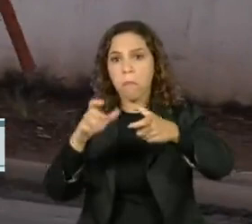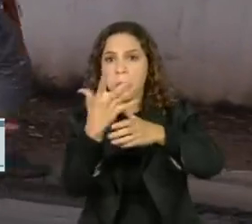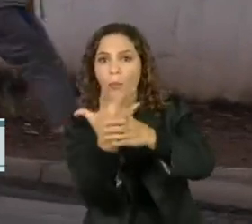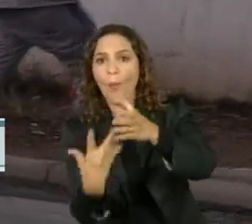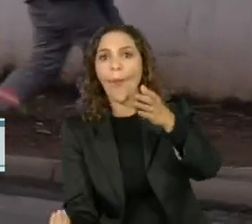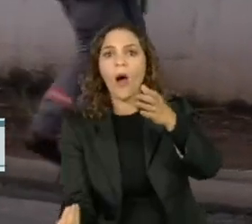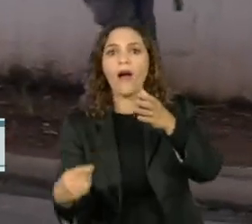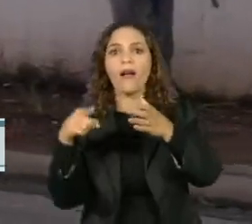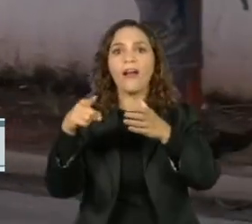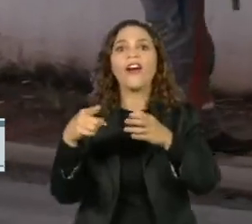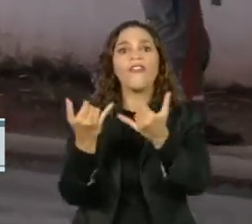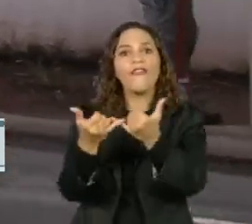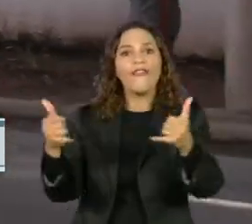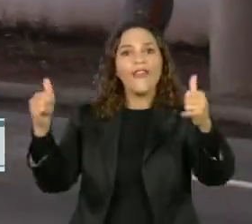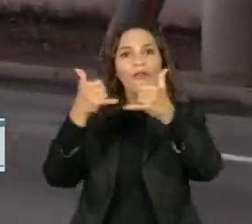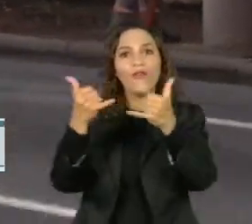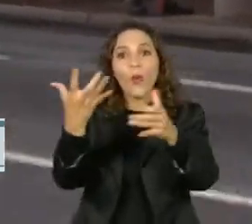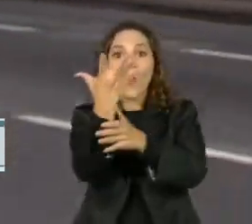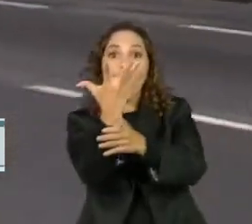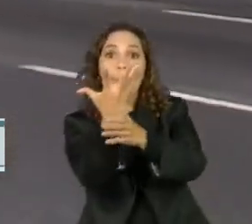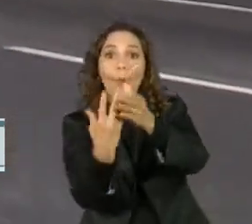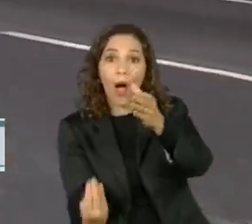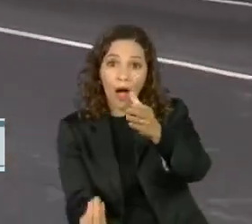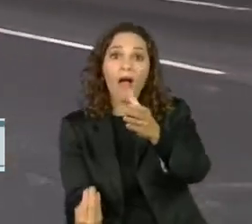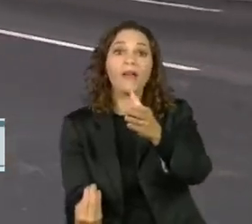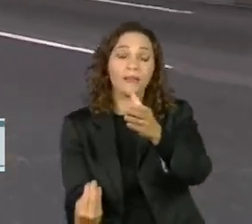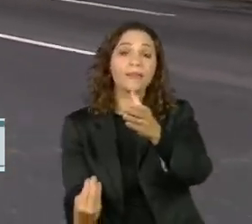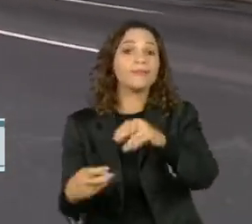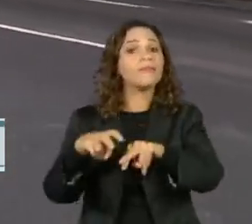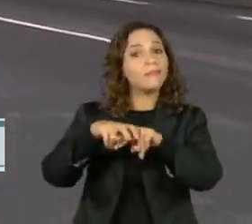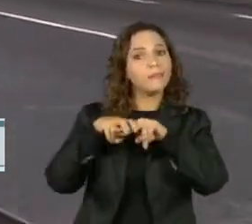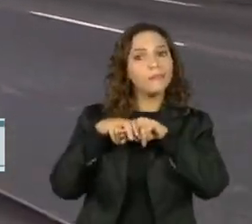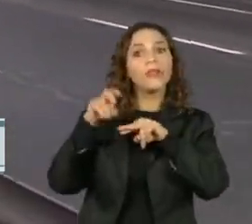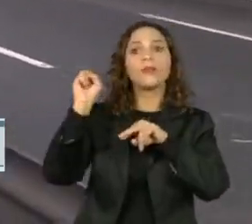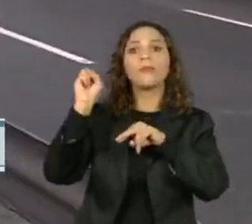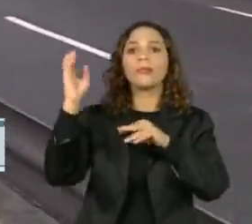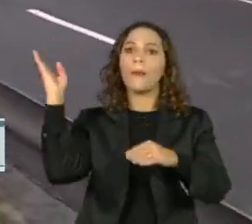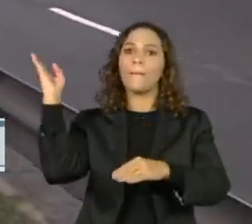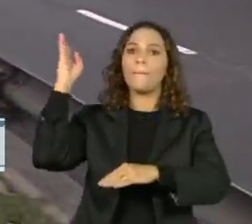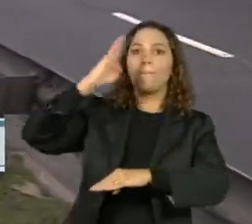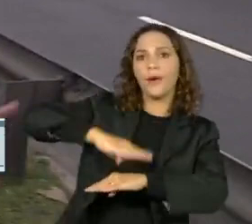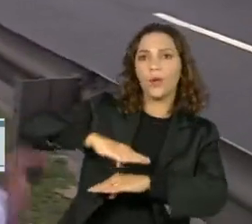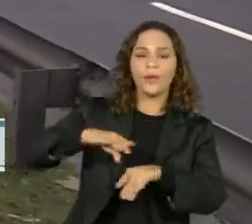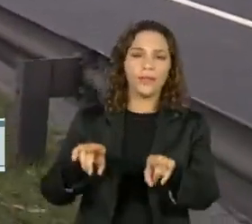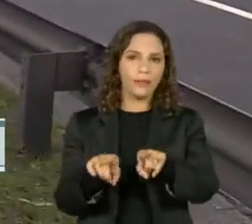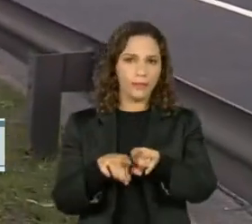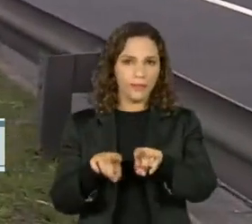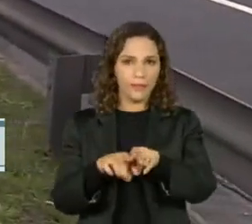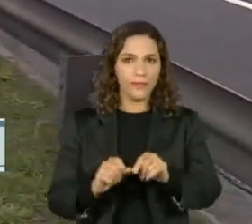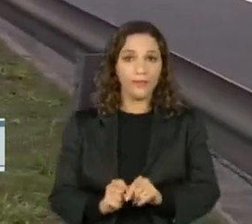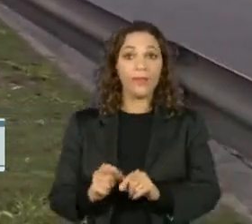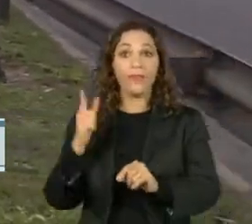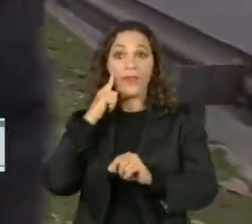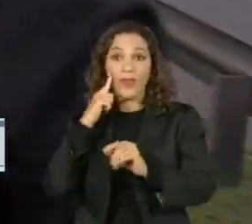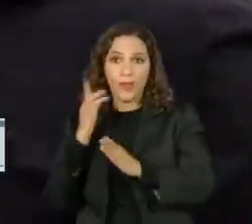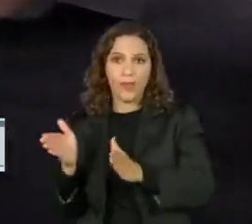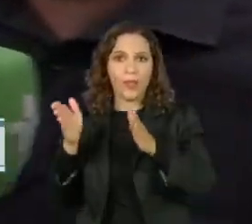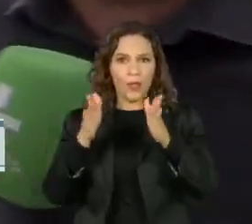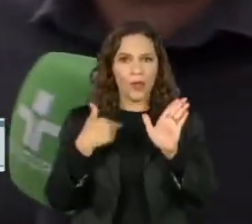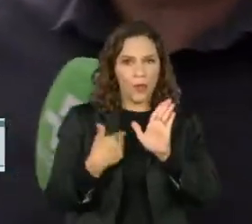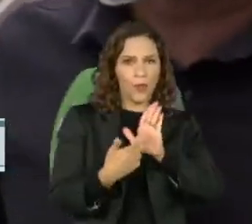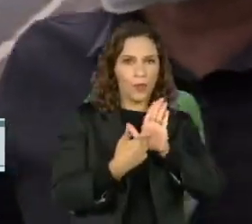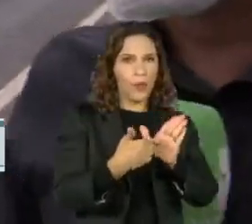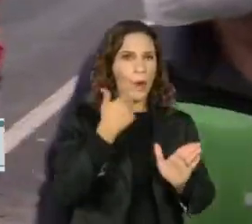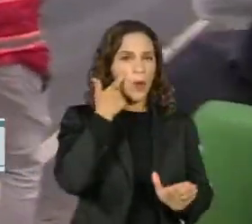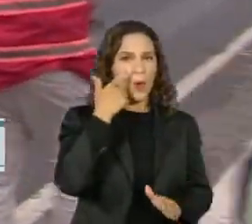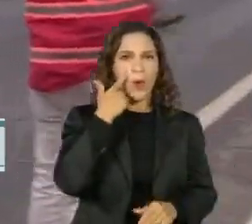a fiação foi puxada e os postes, nesse momento, correm risco também de cair. Desse outro lado aqui, vou pedir para o nosso